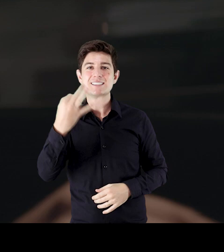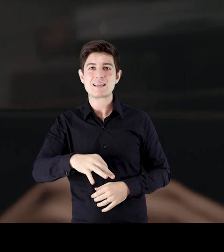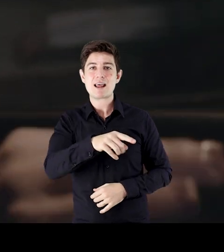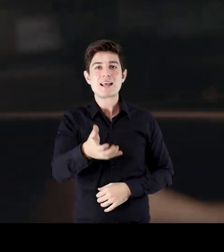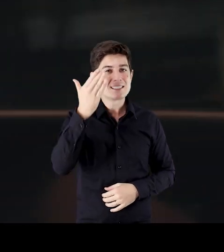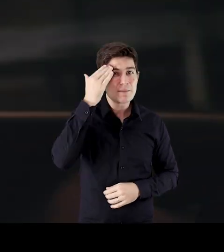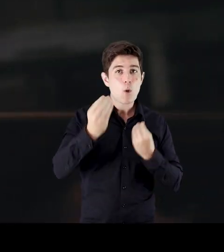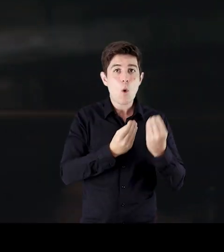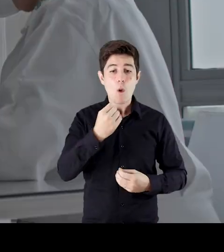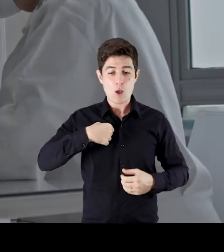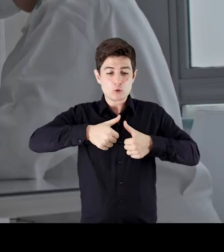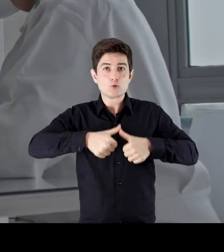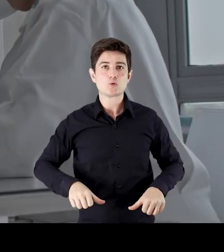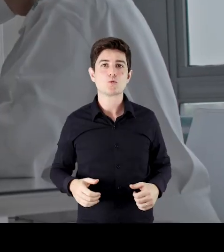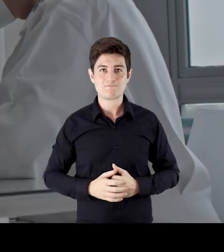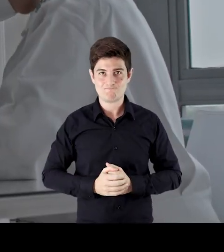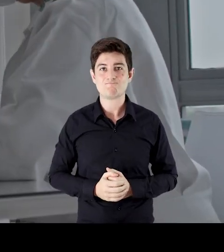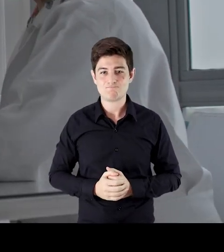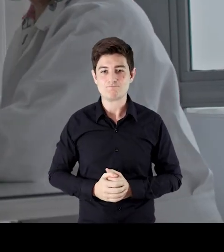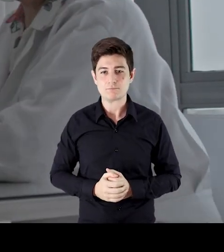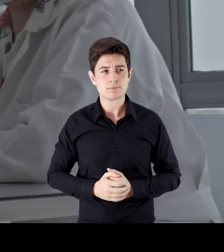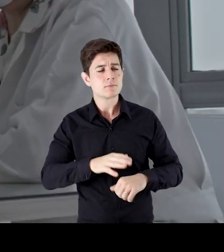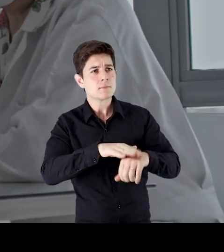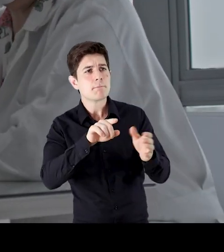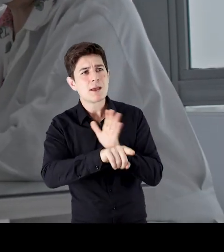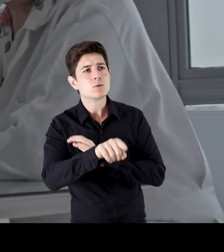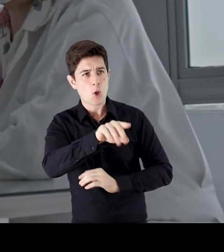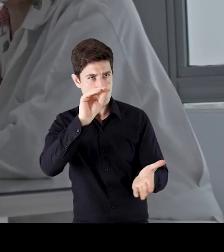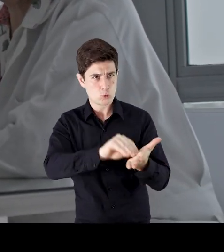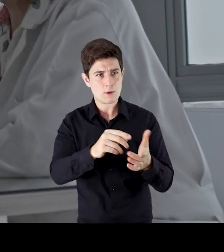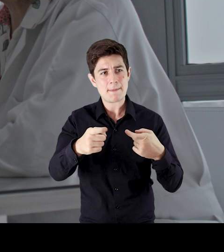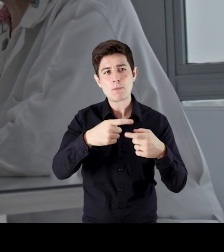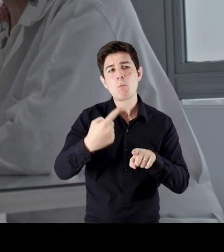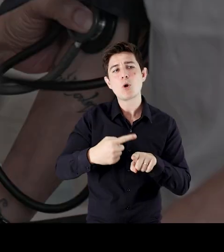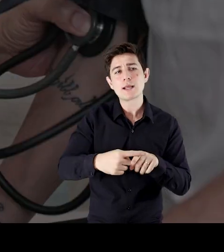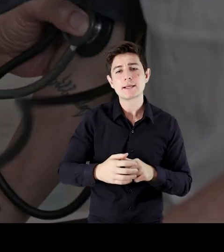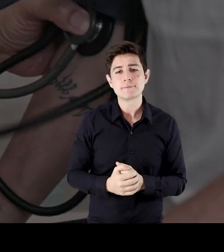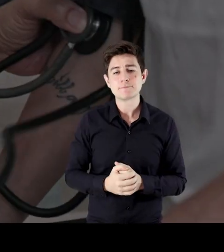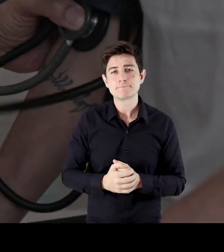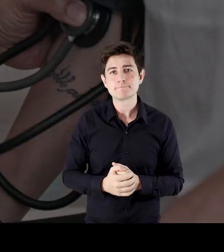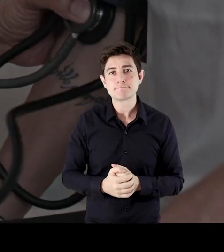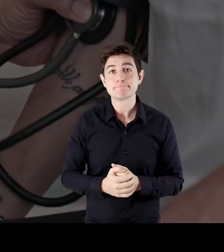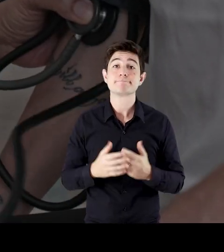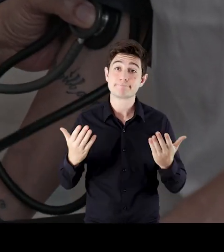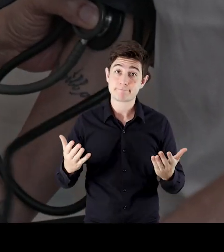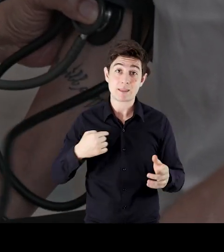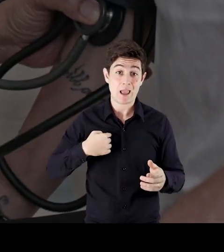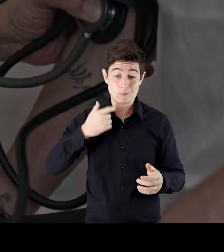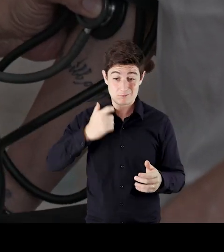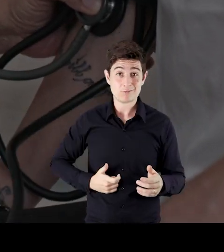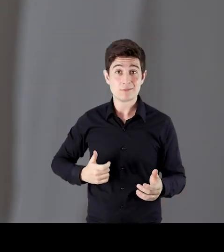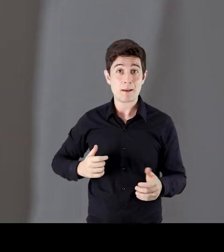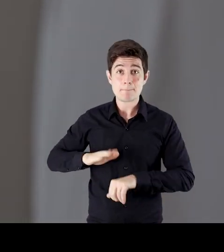está interessado em como eu tô. Qual é a razão da sua consulta? Eu sou a irmã mais velha, sou a primeira de 5 filhos, aí